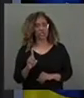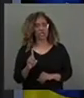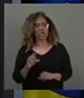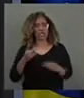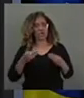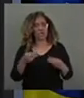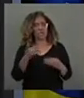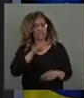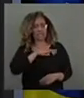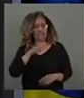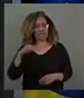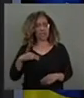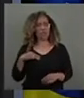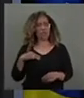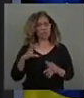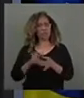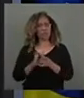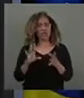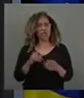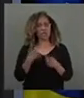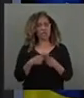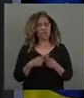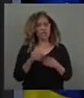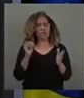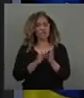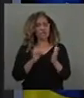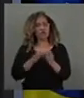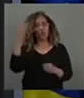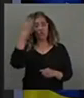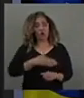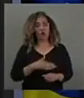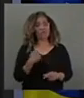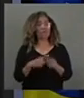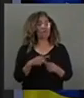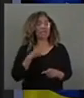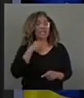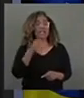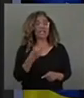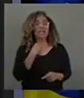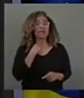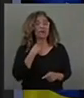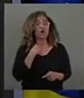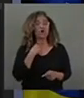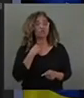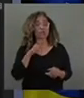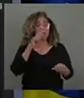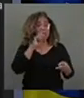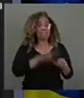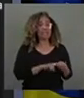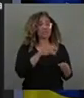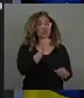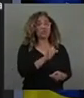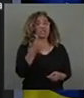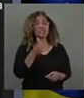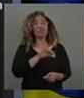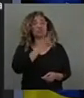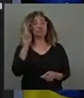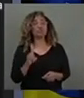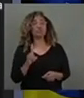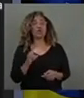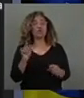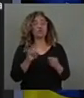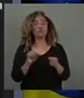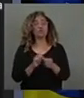o Ministério Público mandou soltar ele por falta de prova, e ninguém pode ficar preso por mais de 81 dias. Isso era o que eles faziam com a Lava